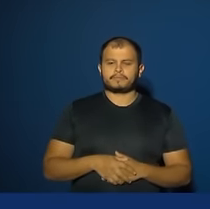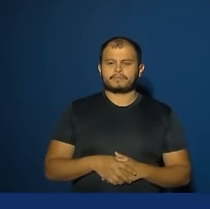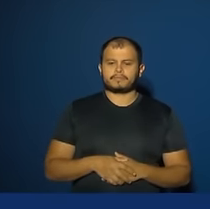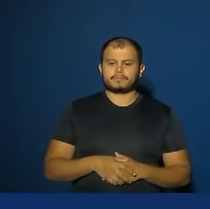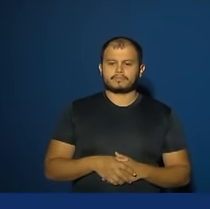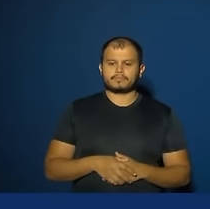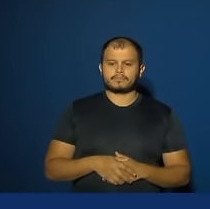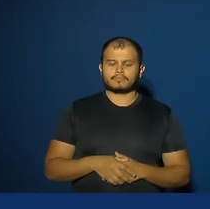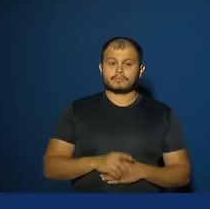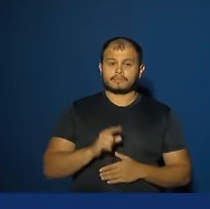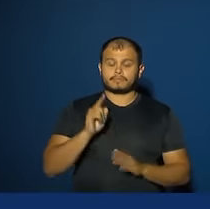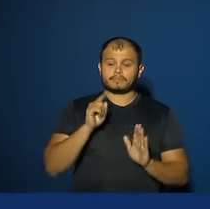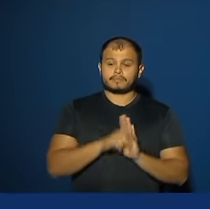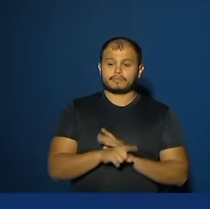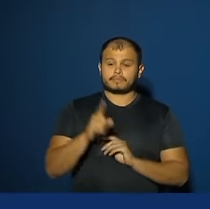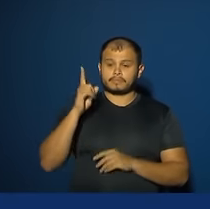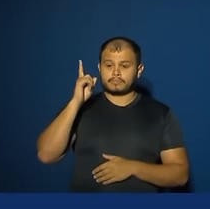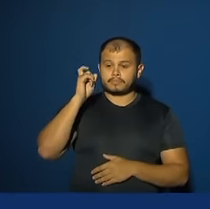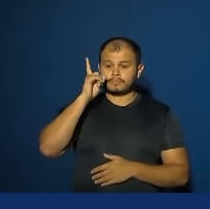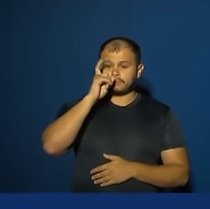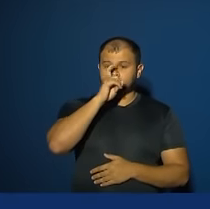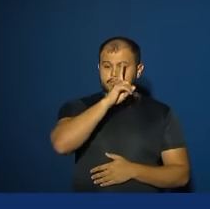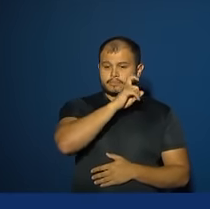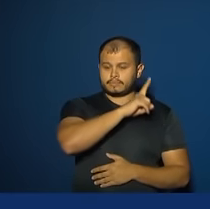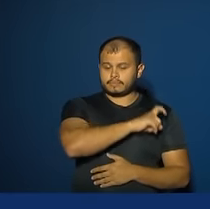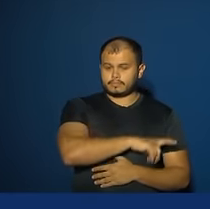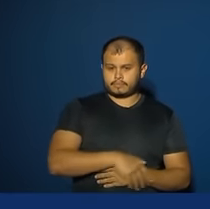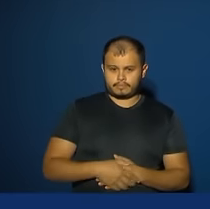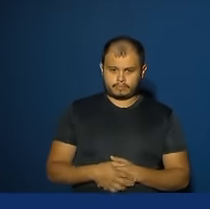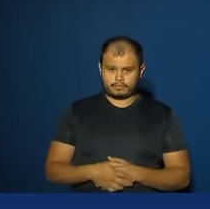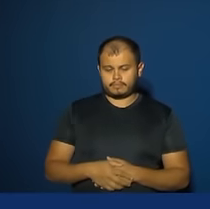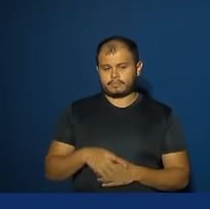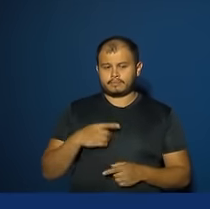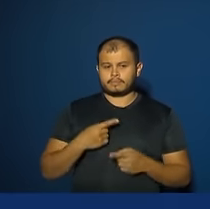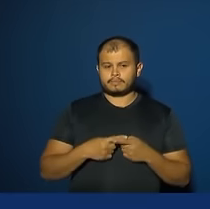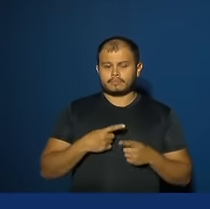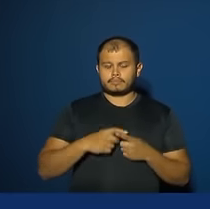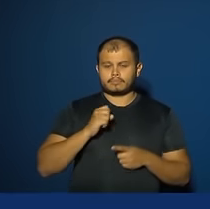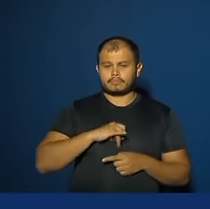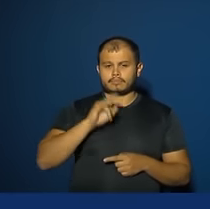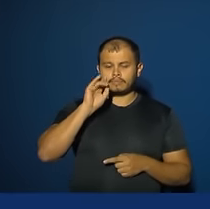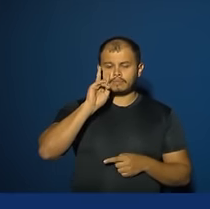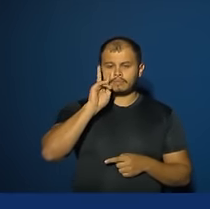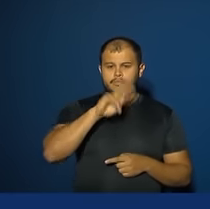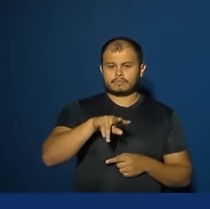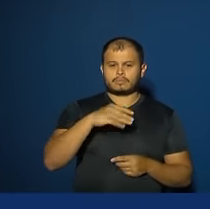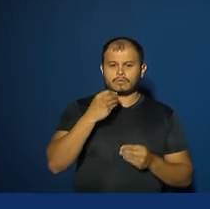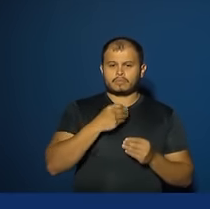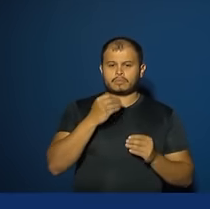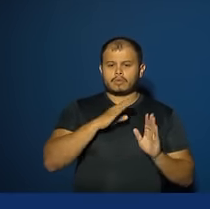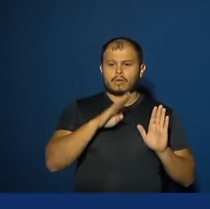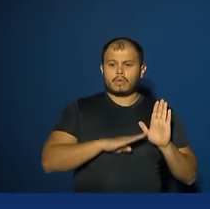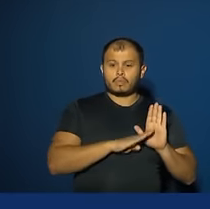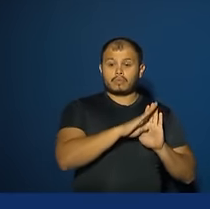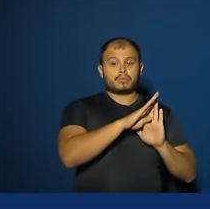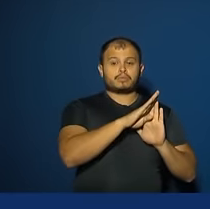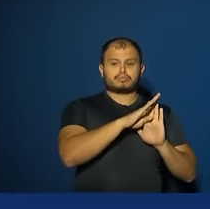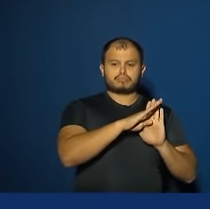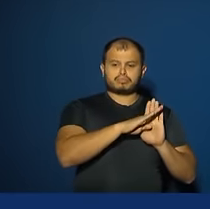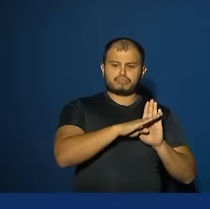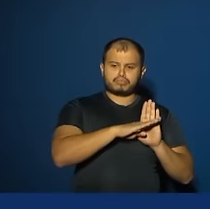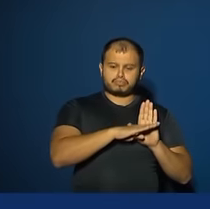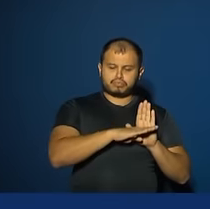pergunta é bem difícil. Na verdade, quando a gente olha o processo de desinflação, ele é um